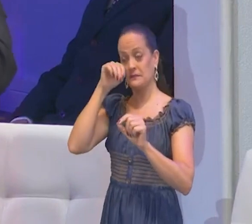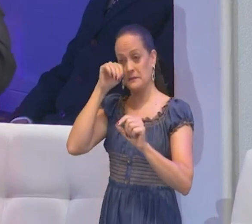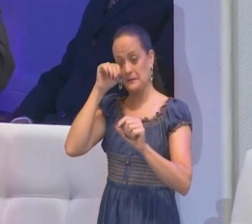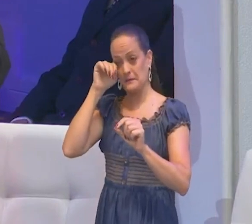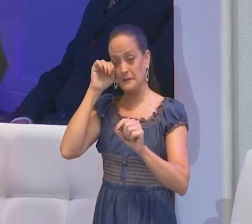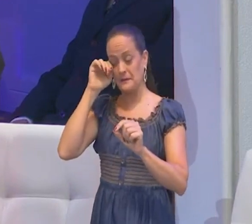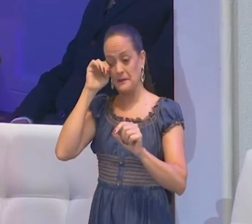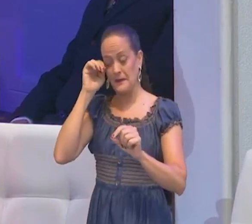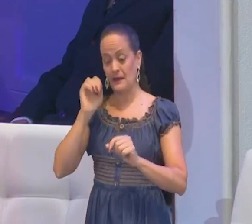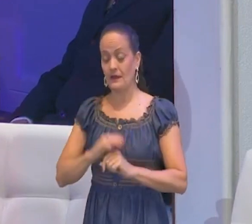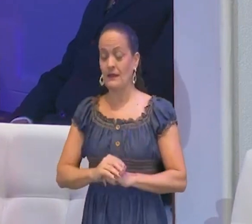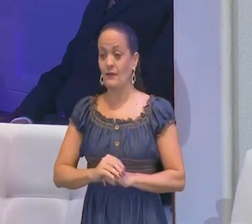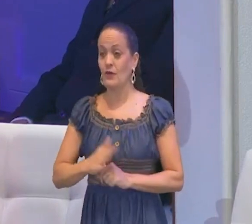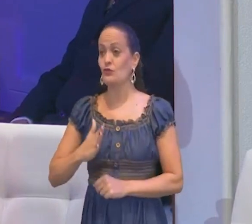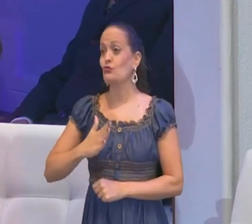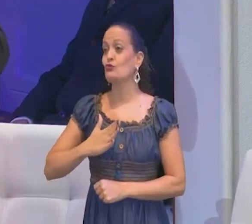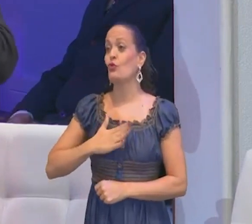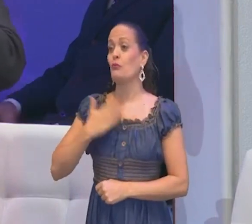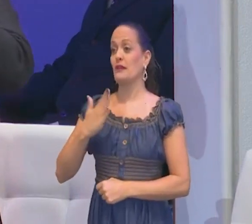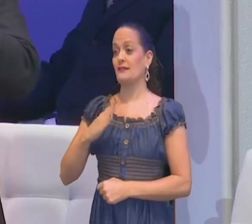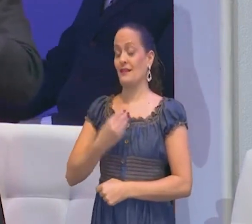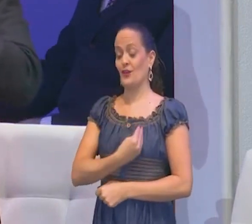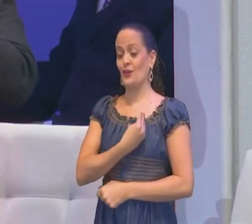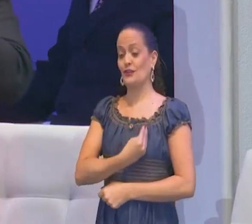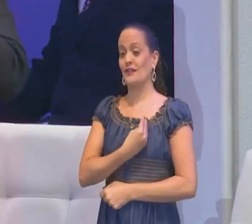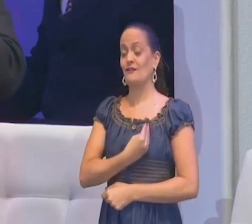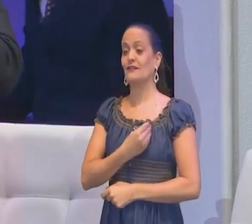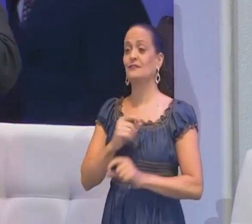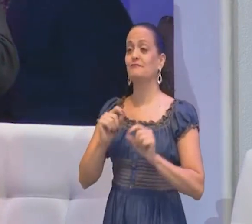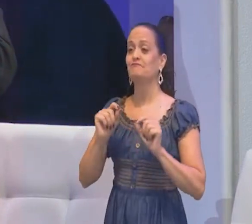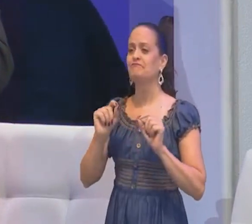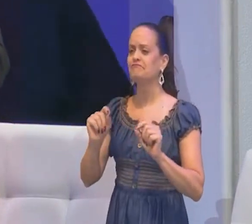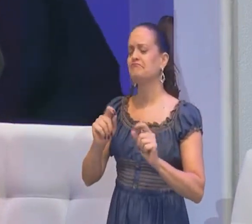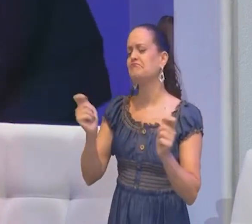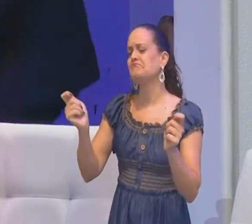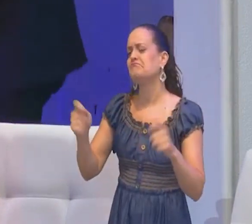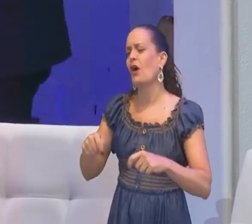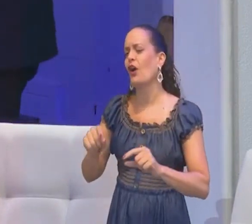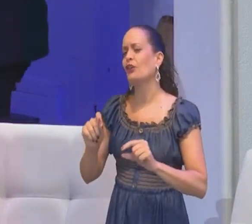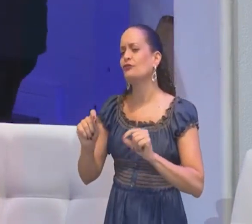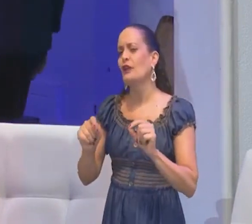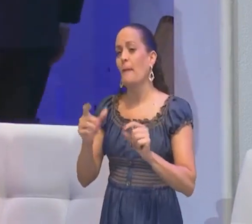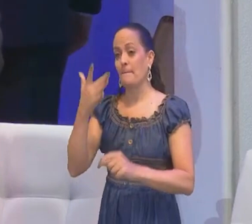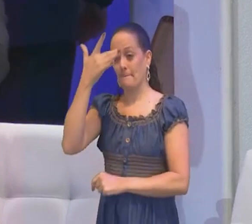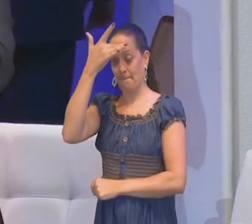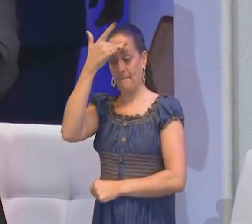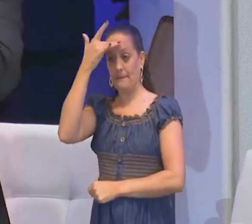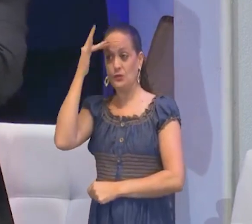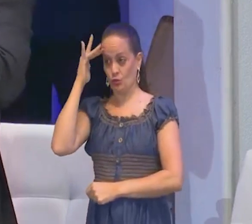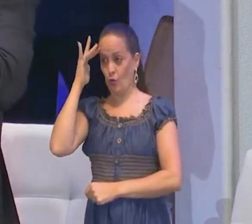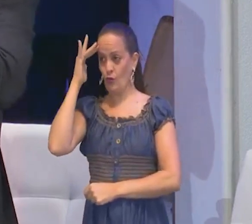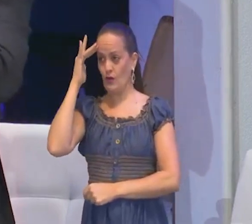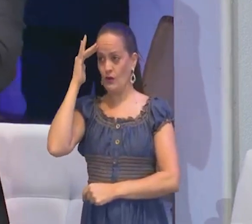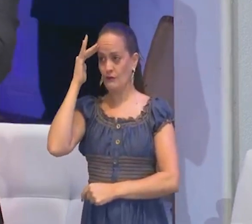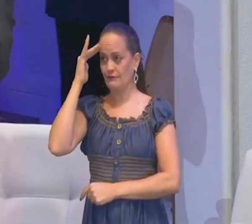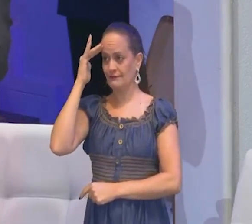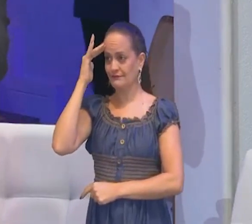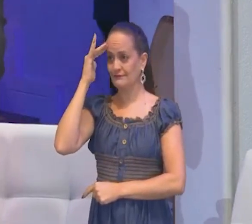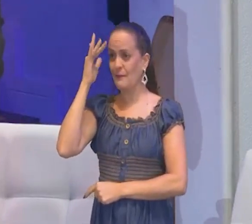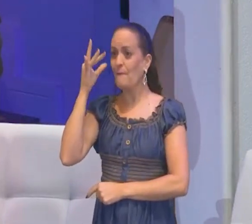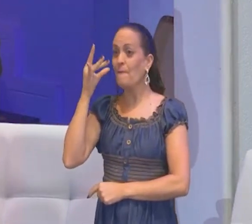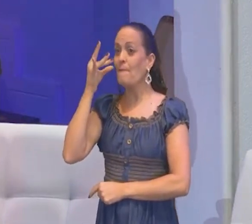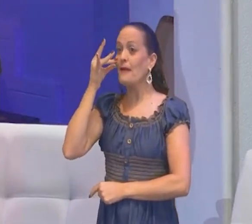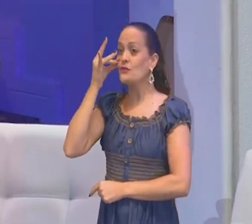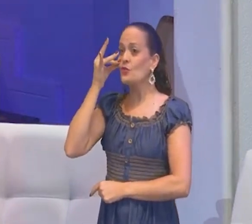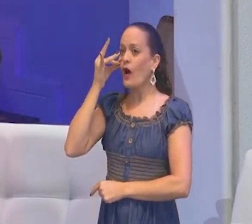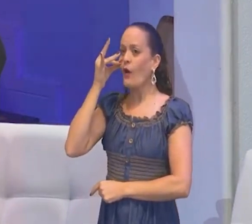o mais extraordinário acontecimento, é o momento em que uma pessoa tem um encontro pessoal